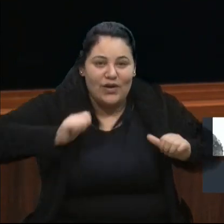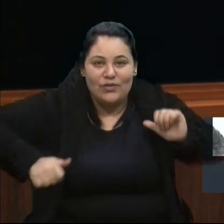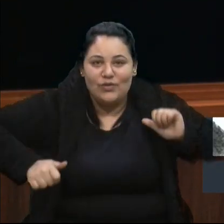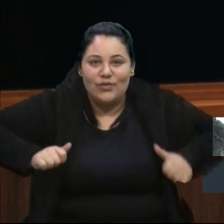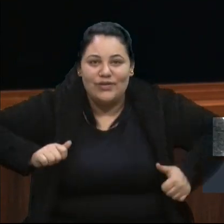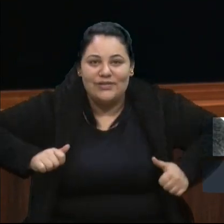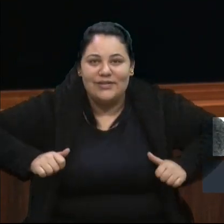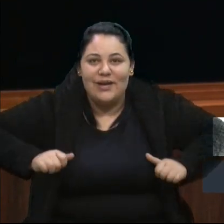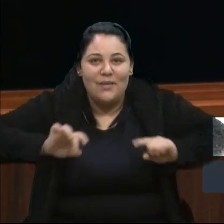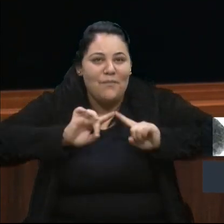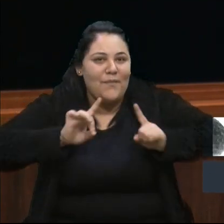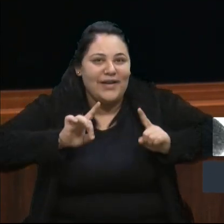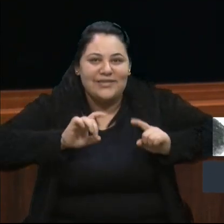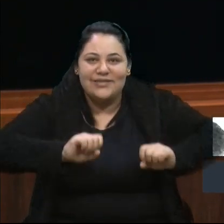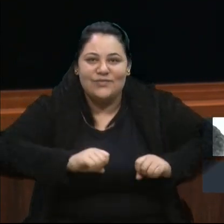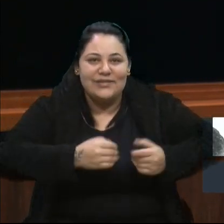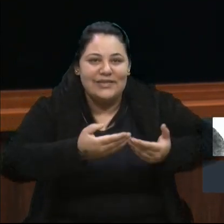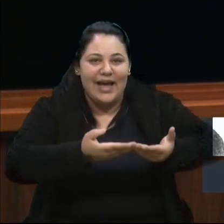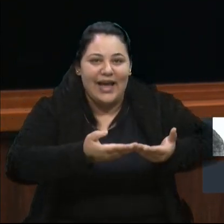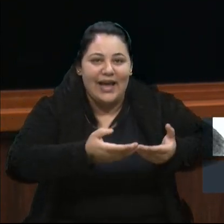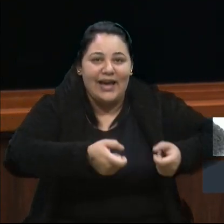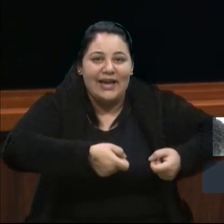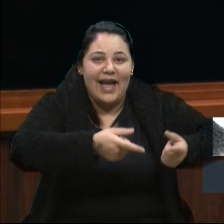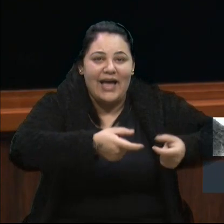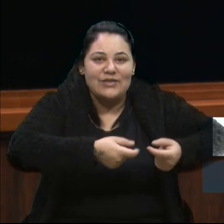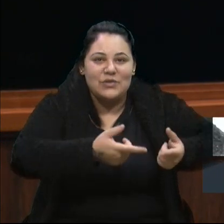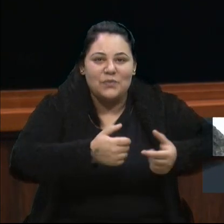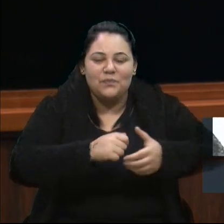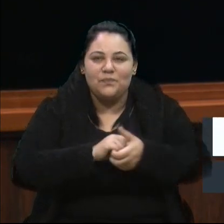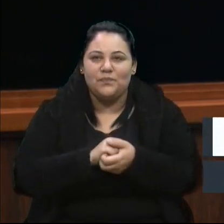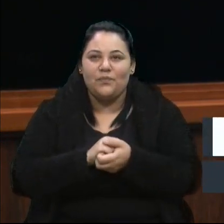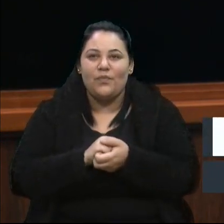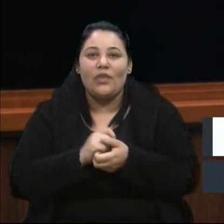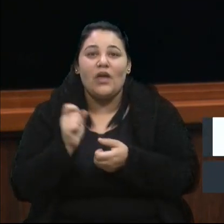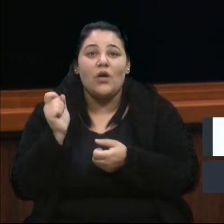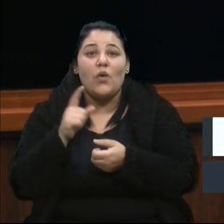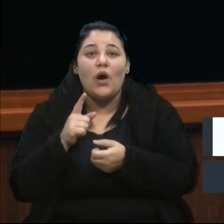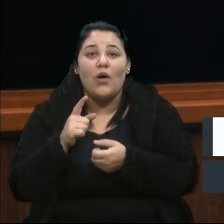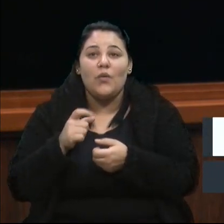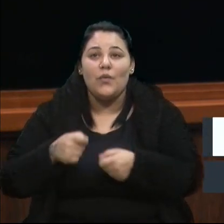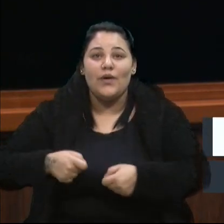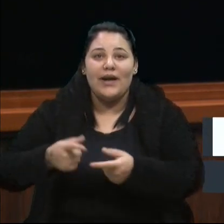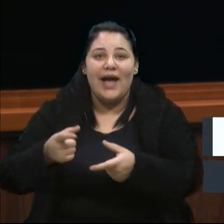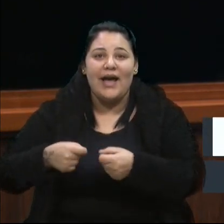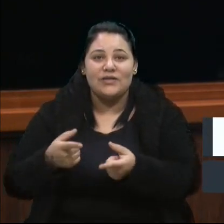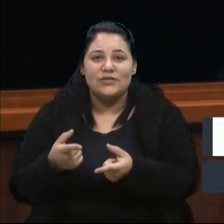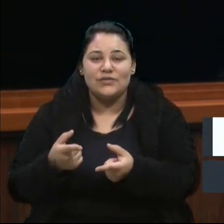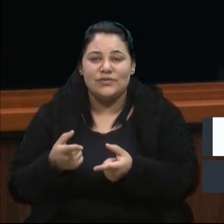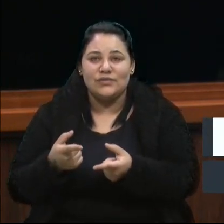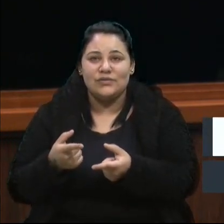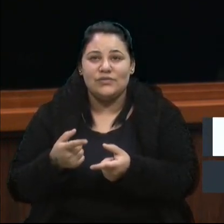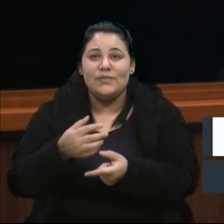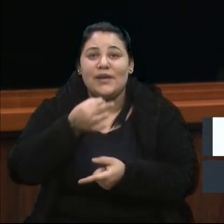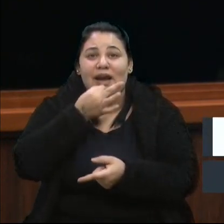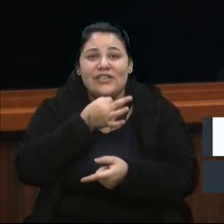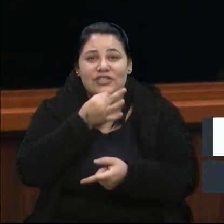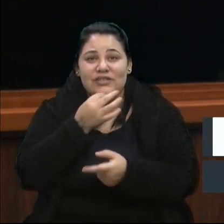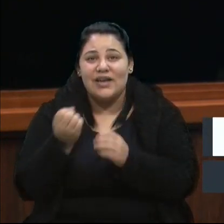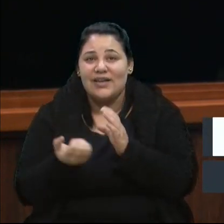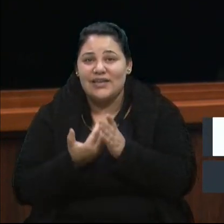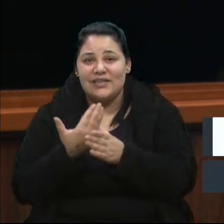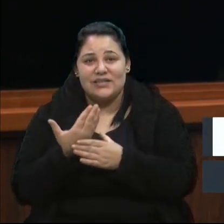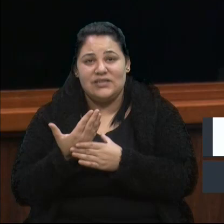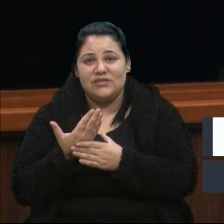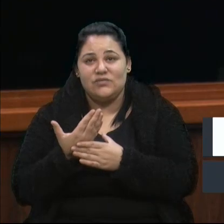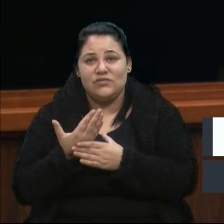não dá despesa para o município. Qual é a despesa que daria, por exemplo, o município de Caxias, a criação de